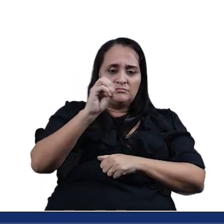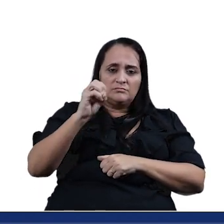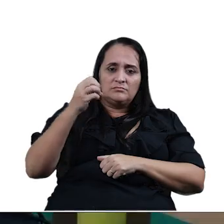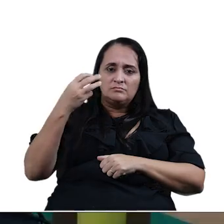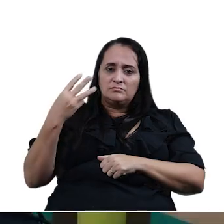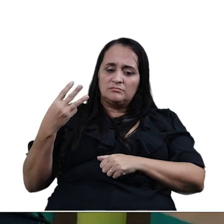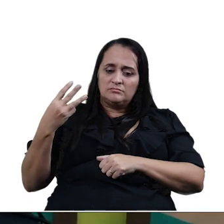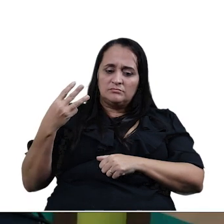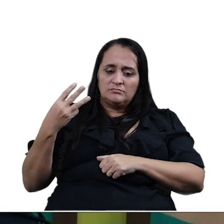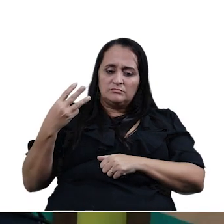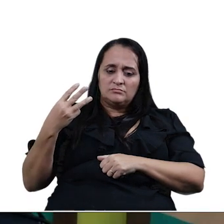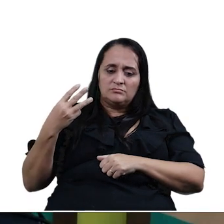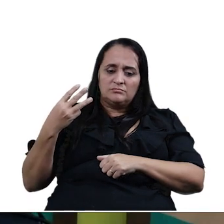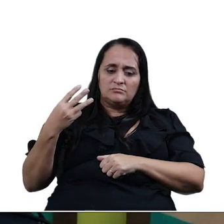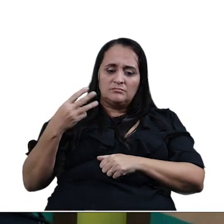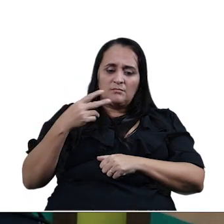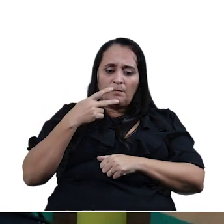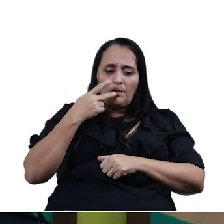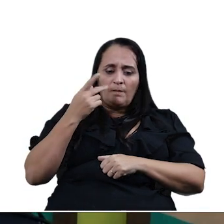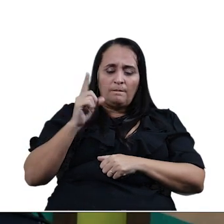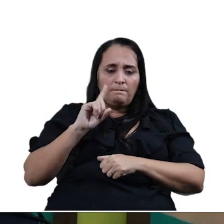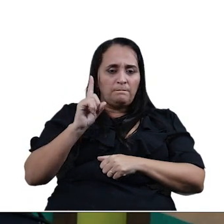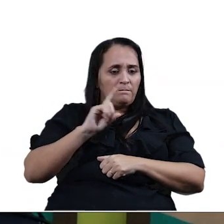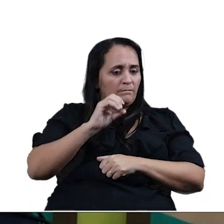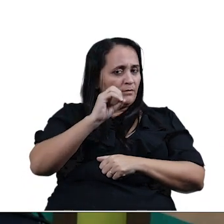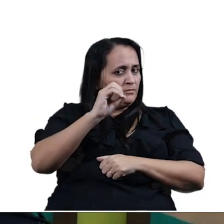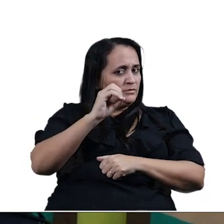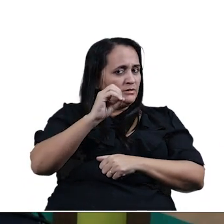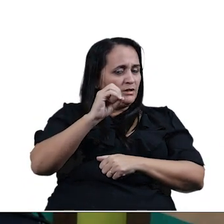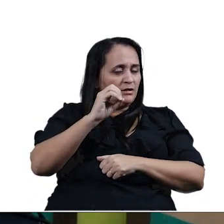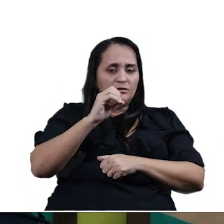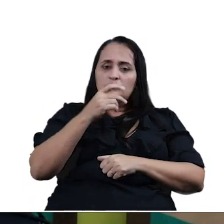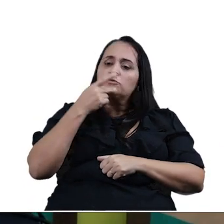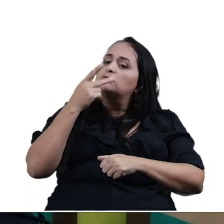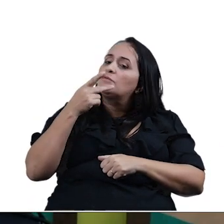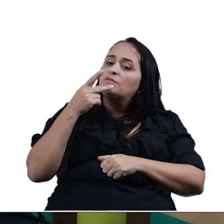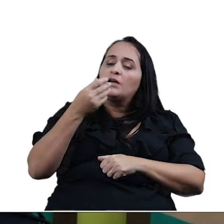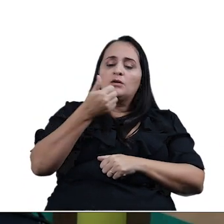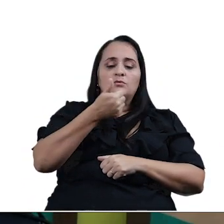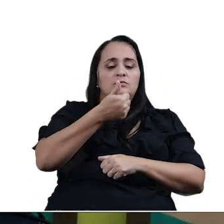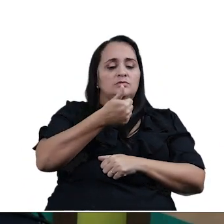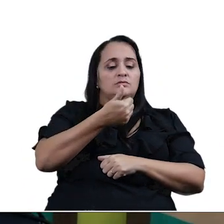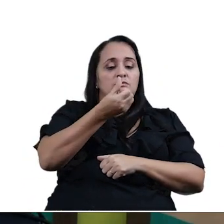603. Quando eu vou dizer, eu não estou falando o número 0. Eu só vou falar